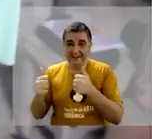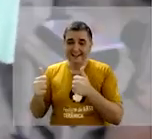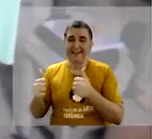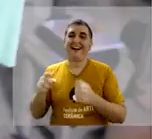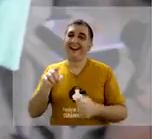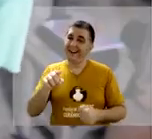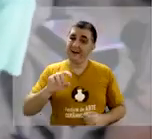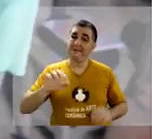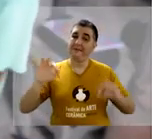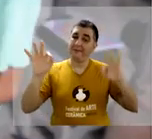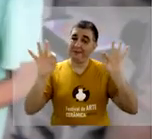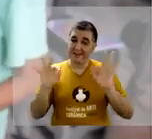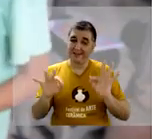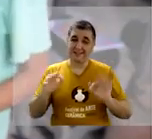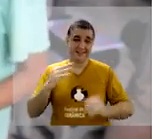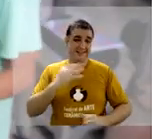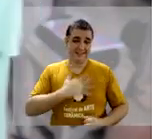gente é